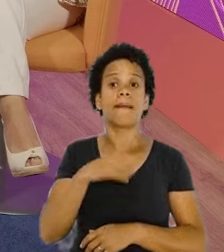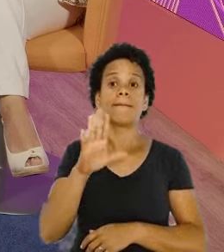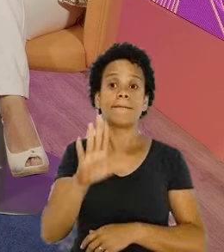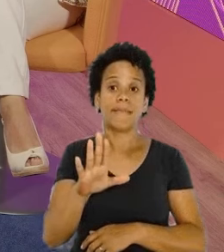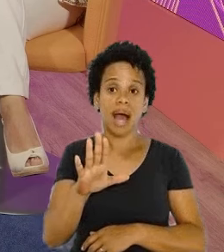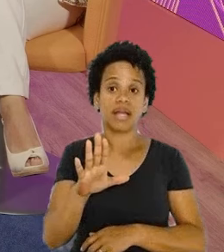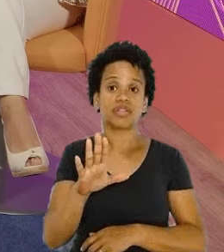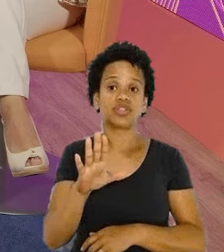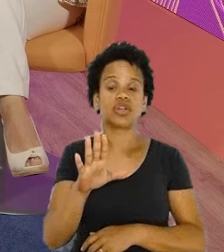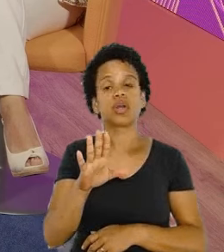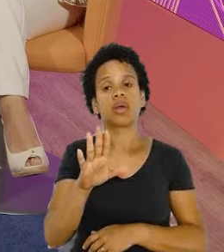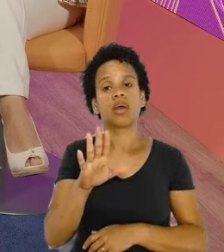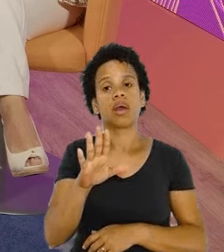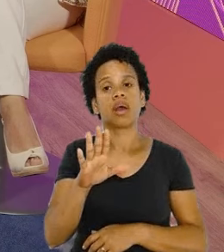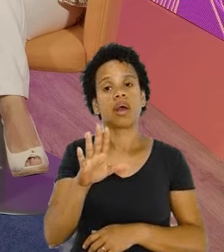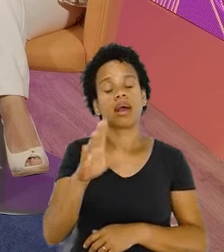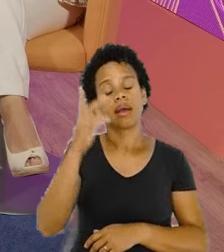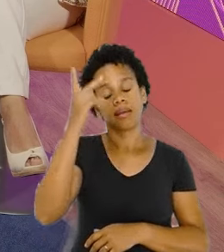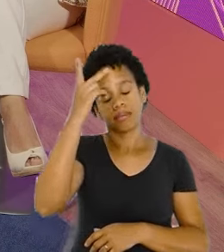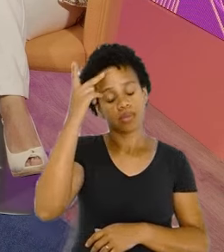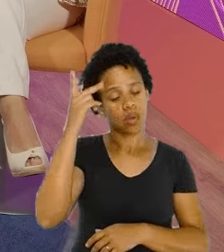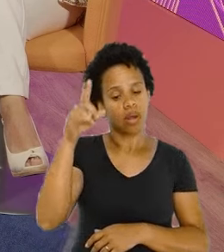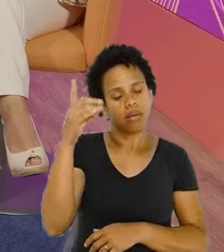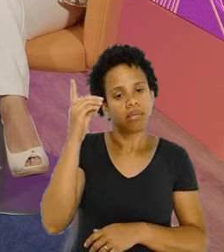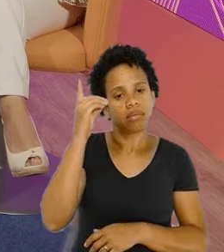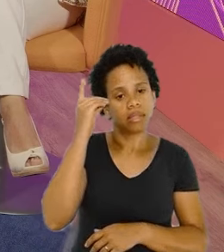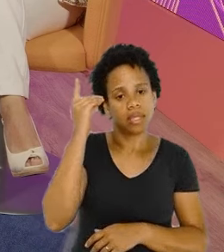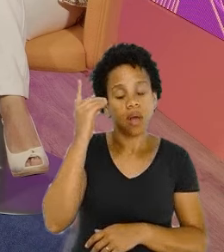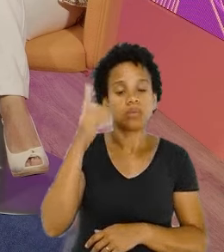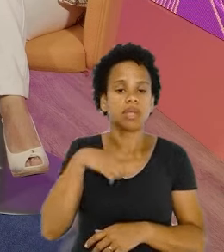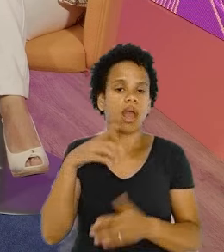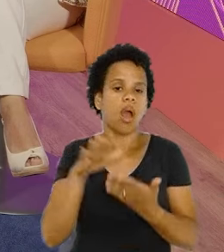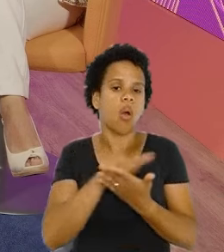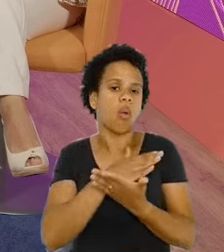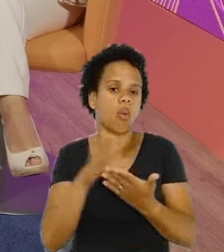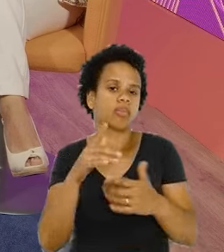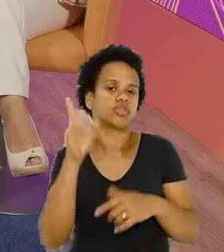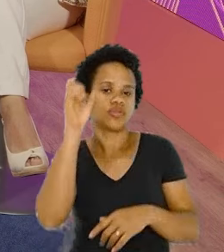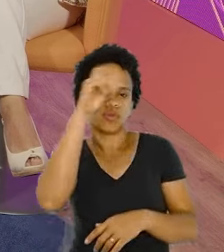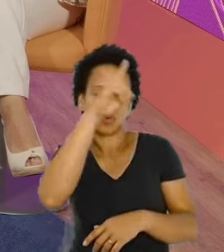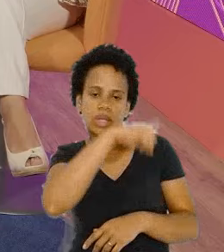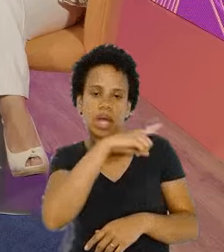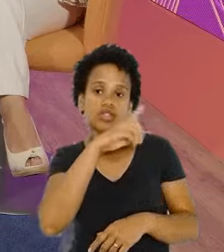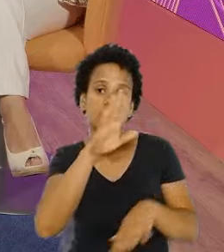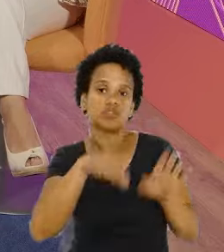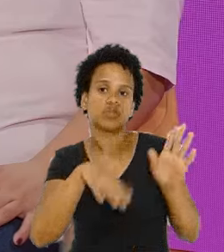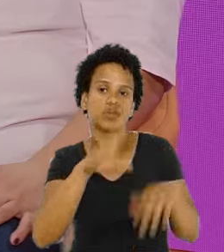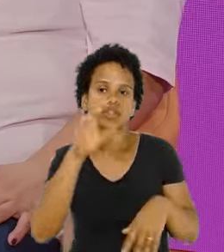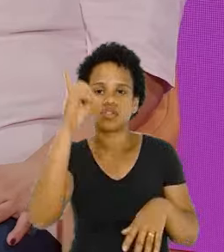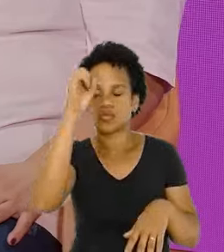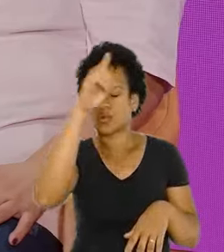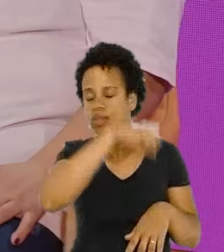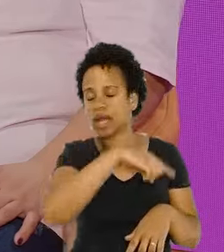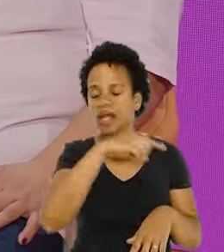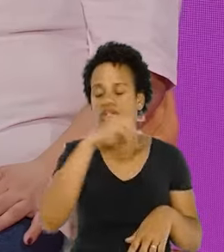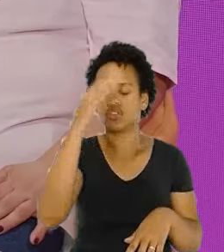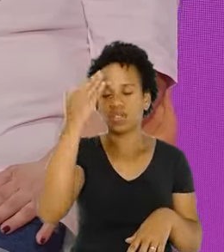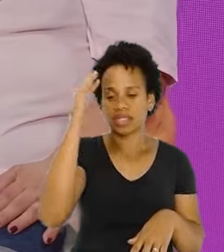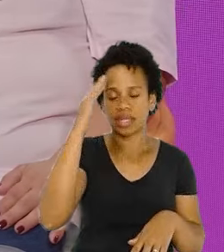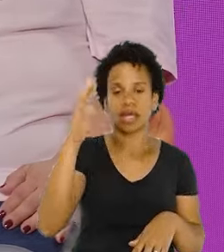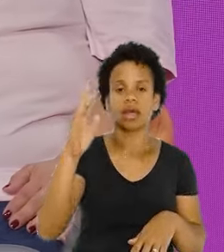um uma como toda pessoa na condição dela tem algumas dificuldades então diade até de interpretar uma